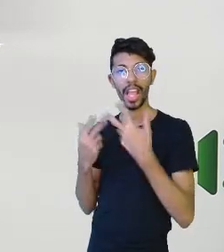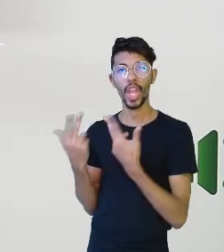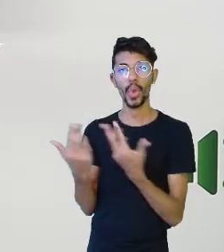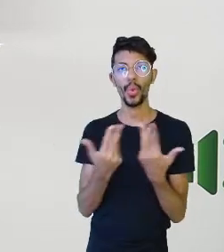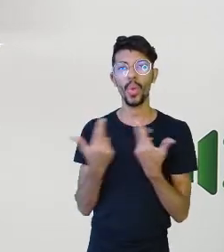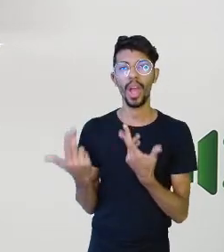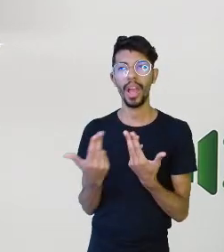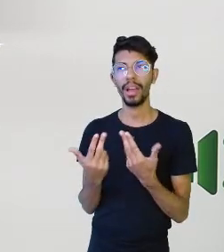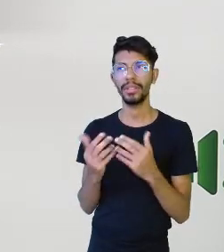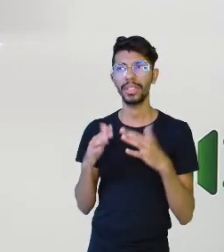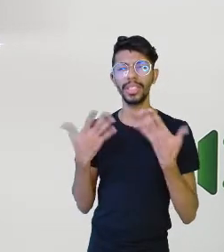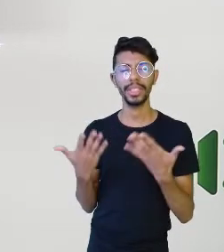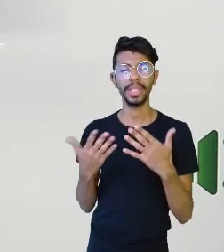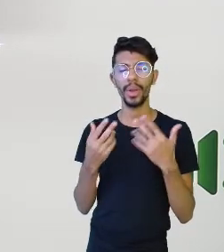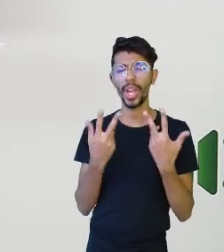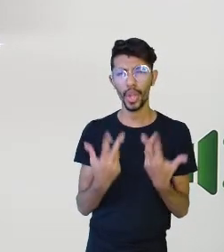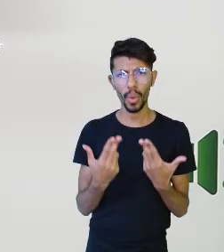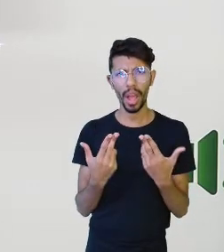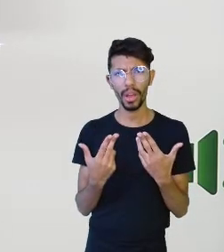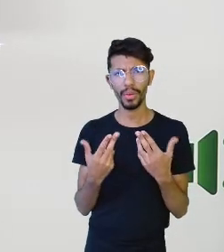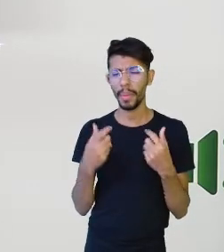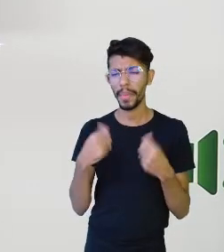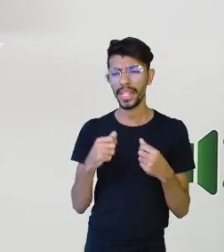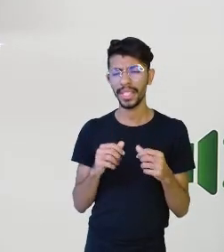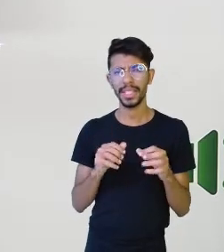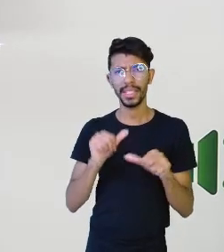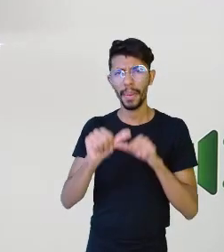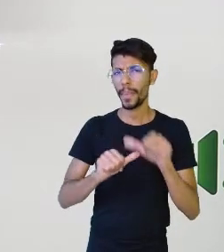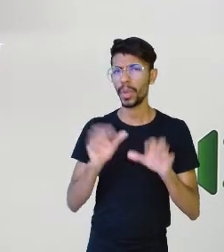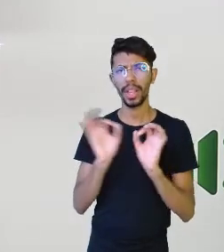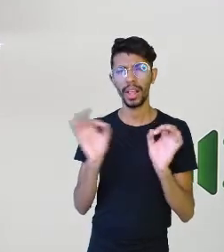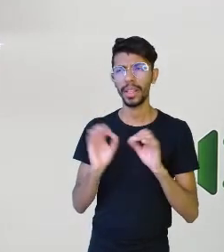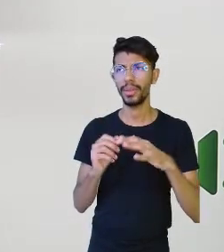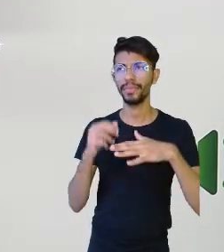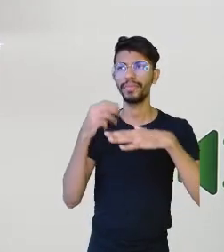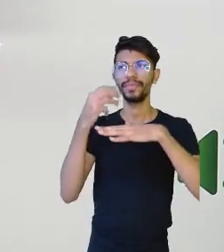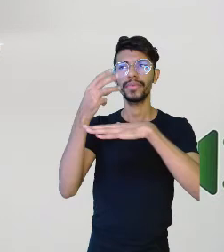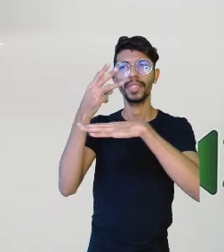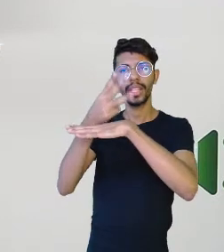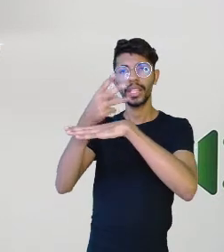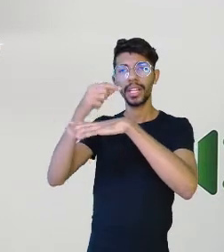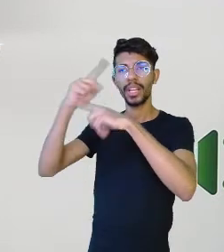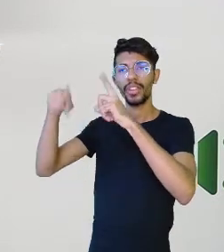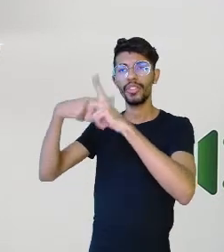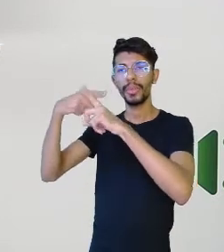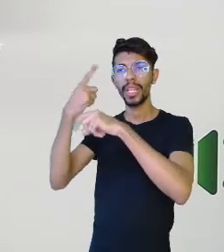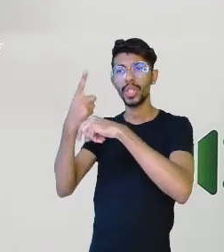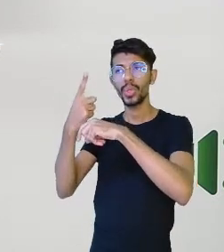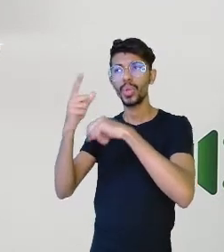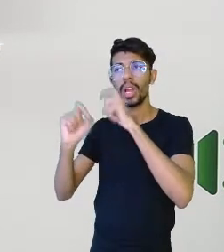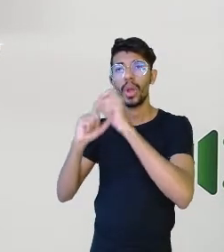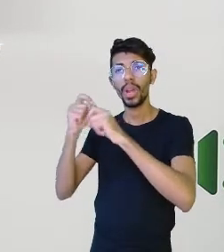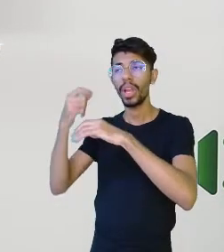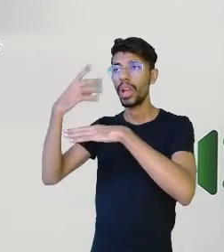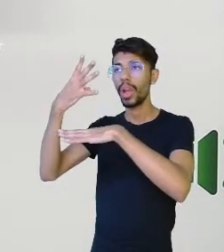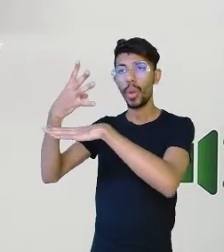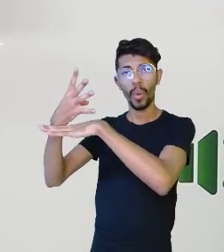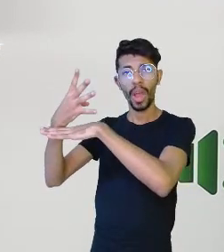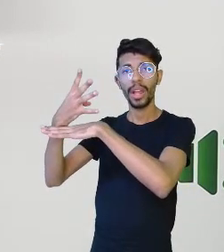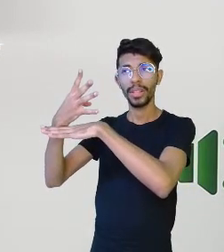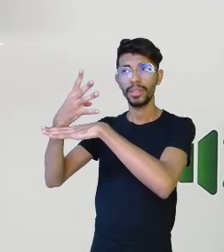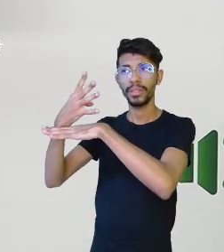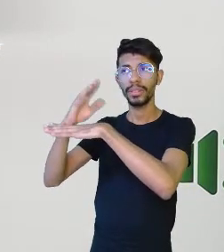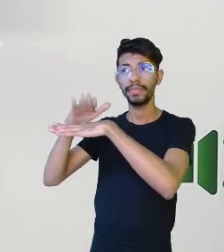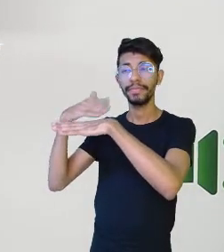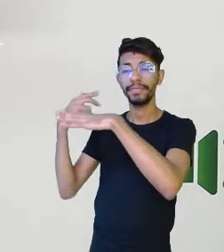ele fica paradinho. Deixa ele aí. 3 mais 1, 4. Então, qual será a